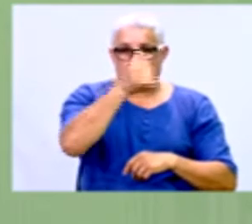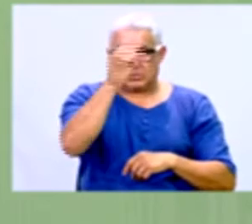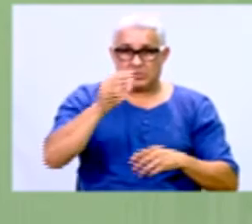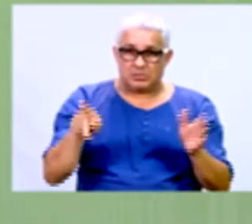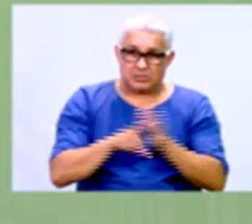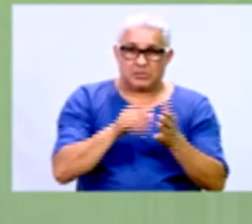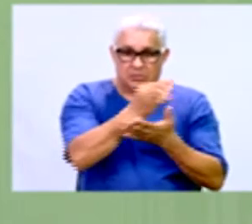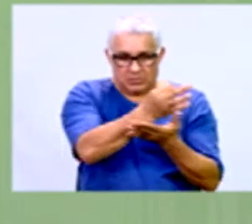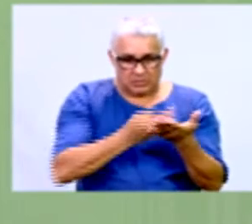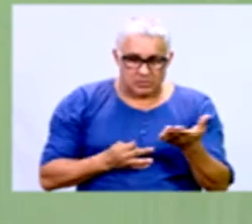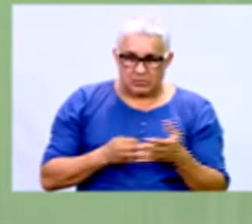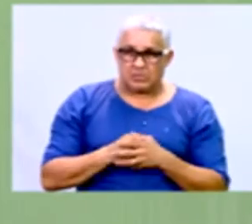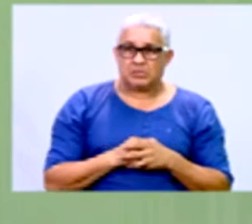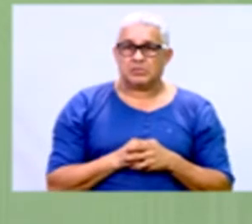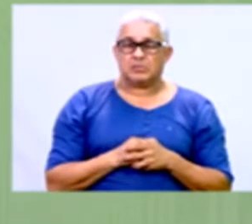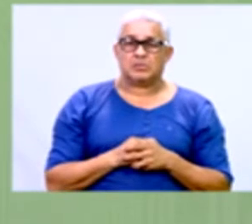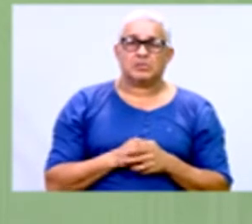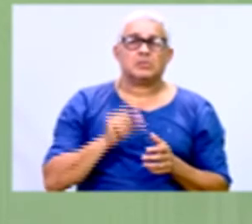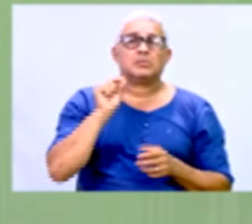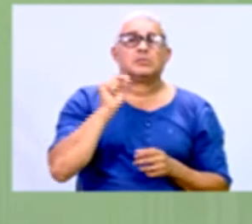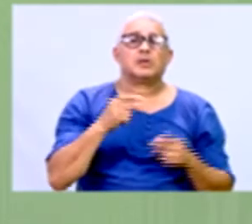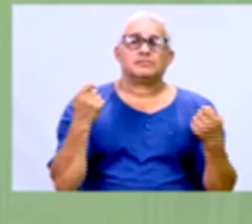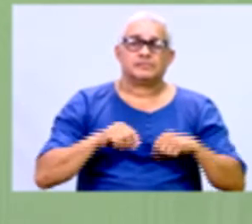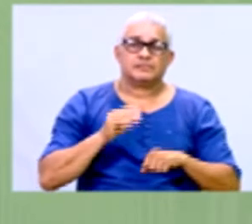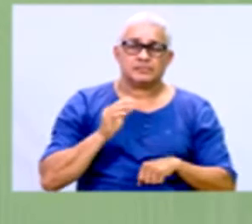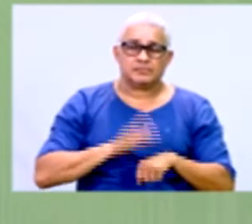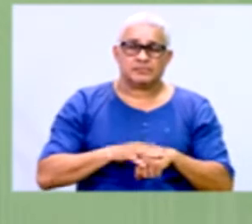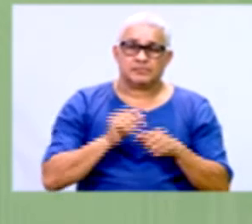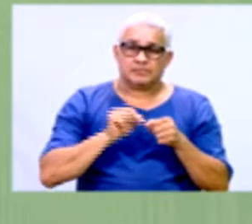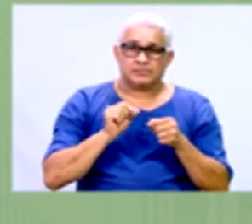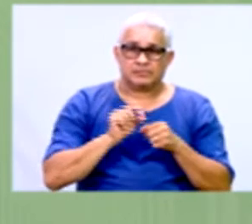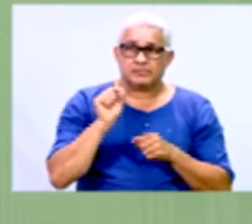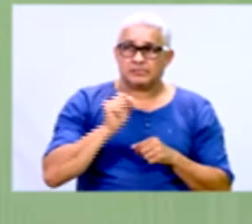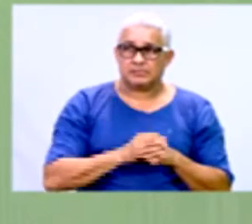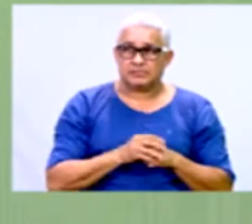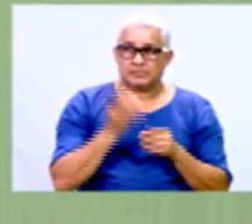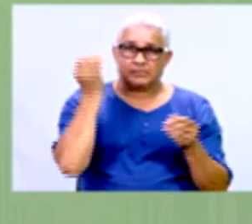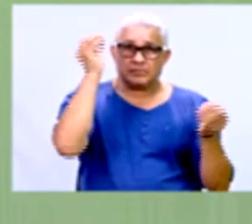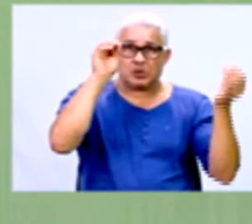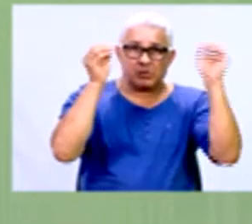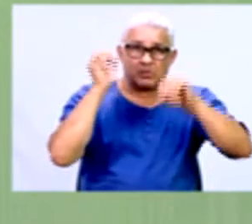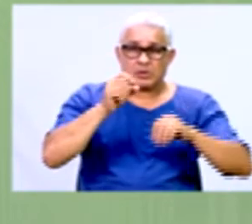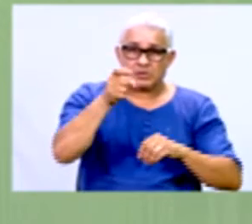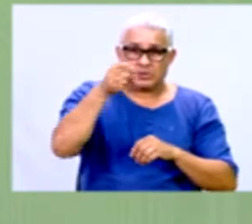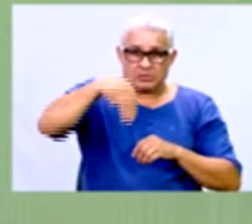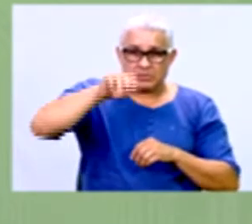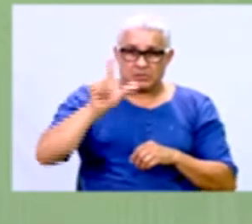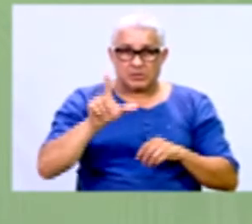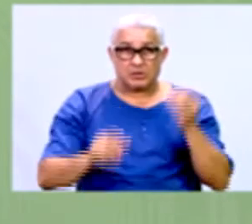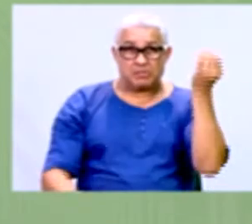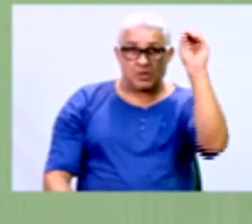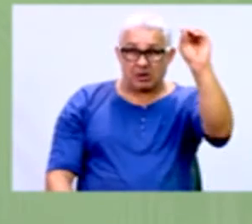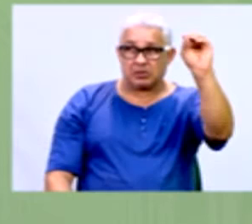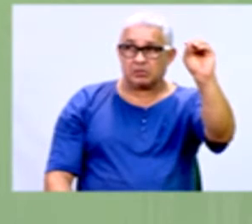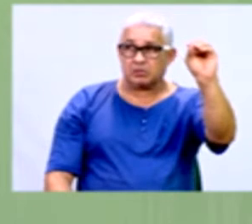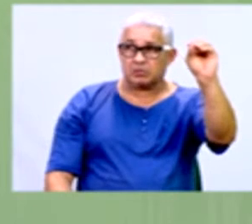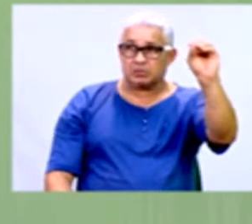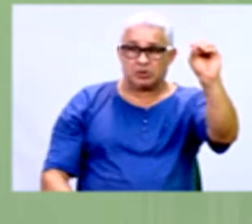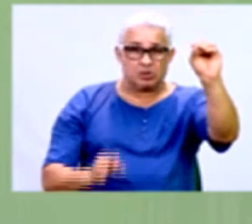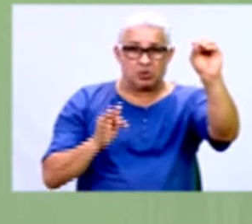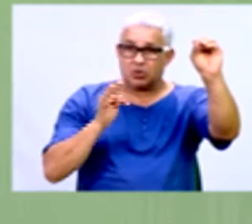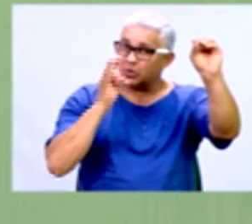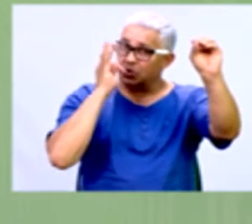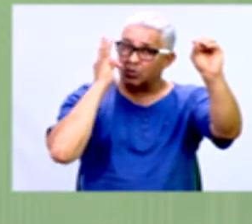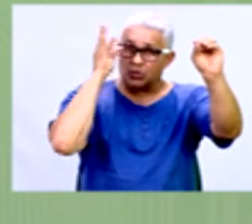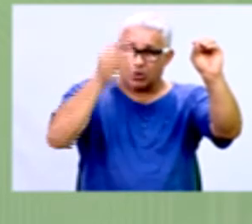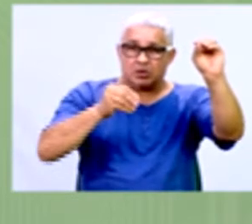né? O que eu preciso fazer aqui? Nesse caso eu estou armazenando na variável XML, certo? Todo esse contexto